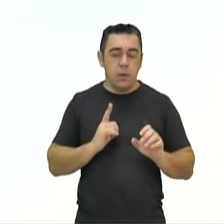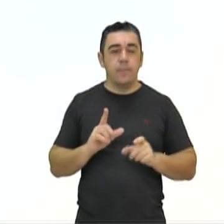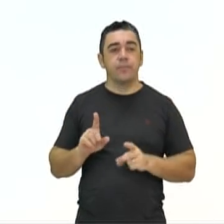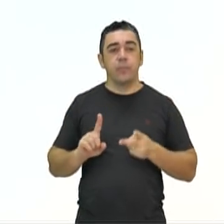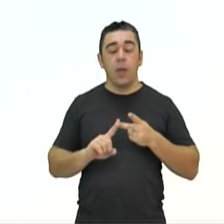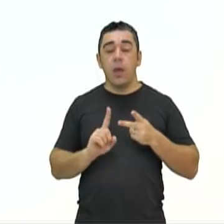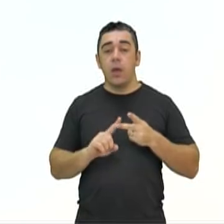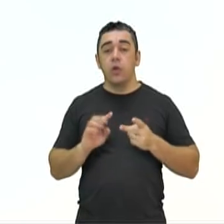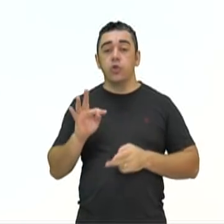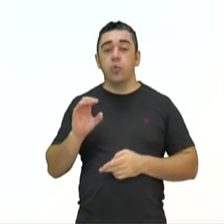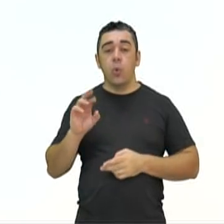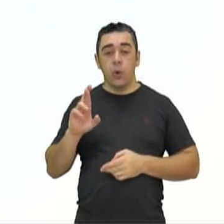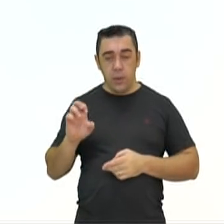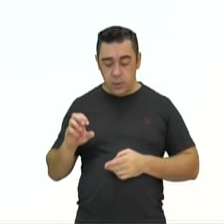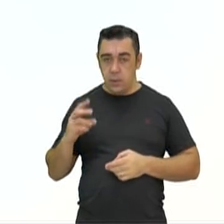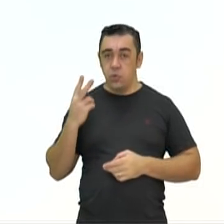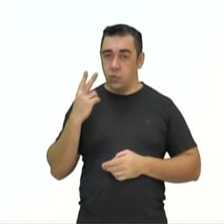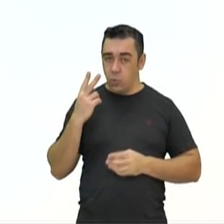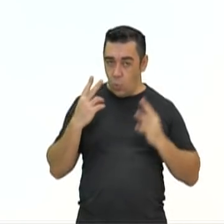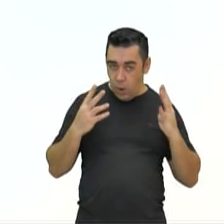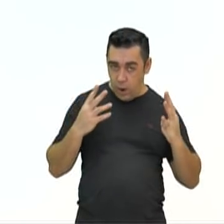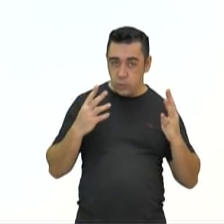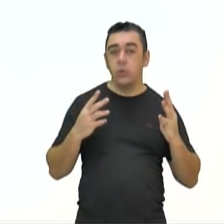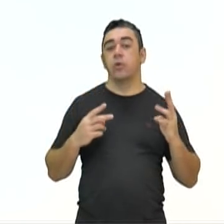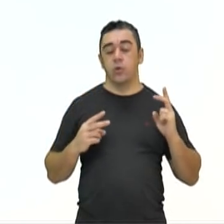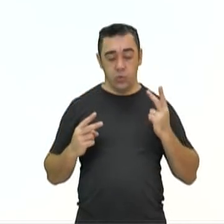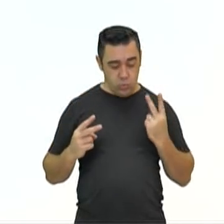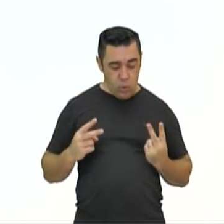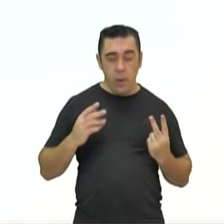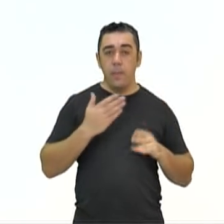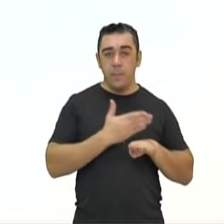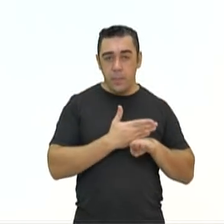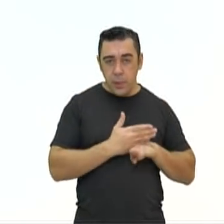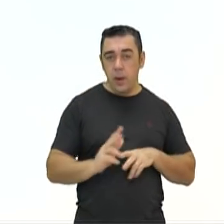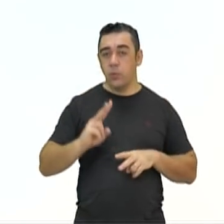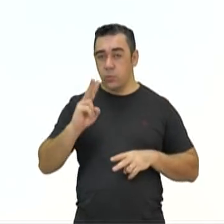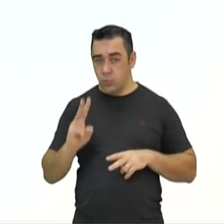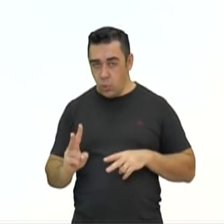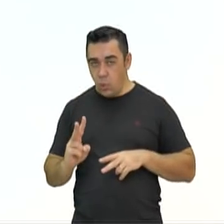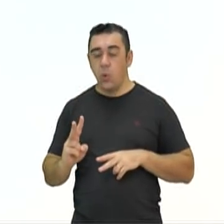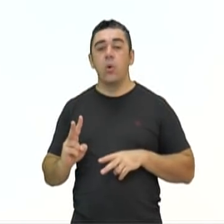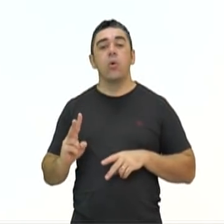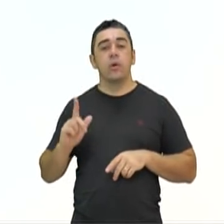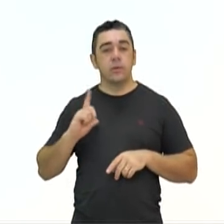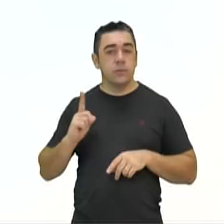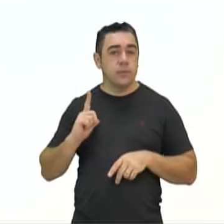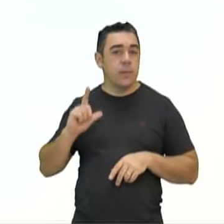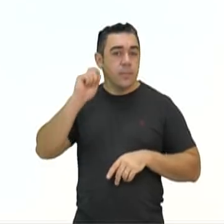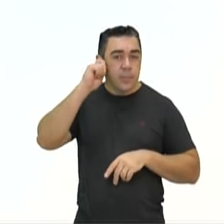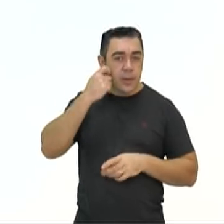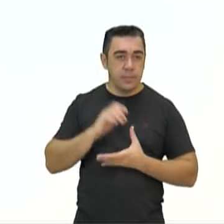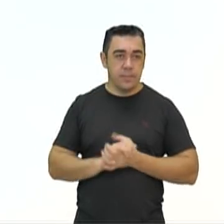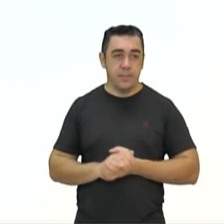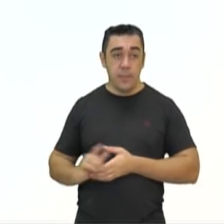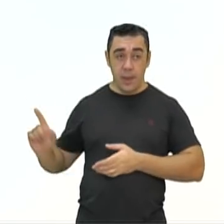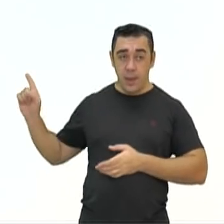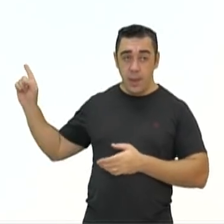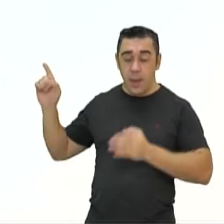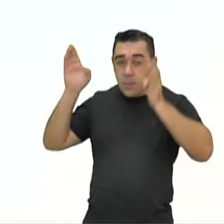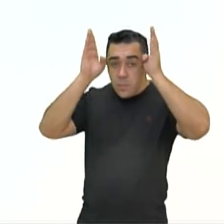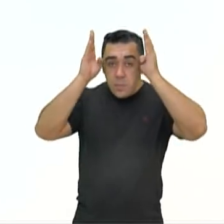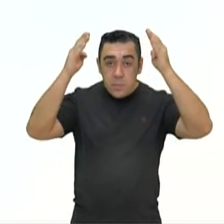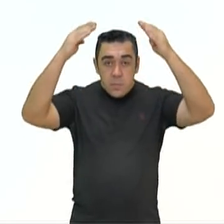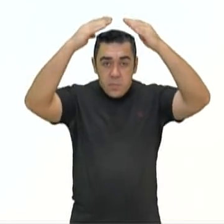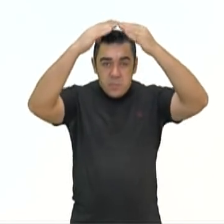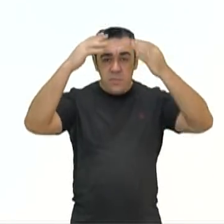tabuleiro. O bispo. Muita gente confunde o bispo com o peão. Ele tem o mesmo formato, o corpinho mais fino